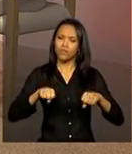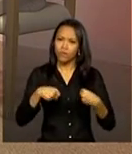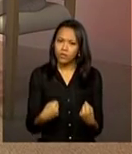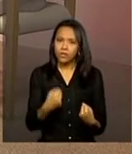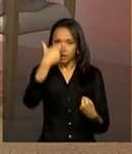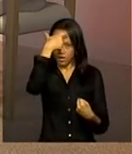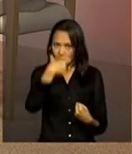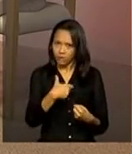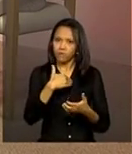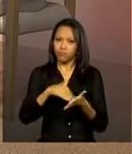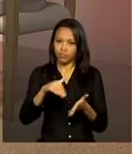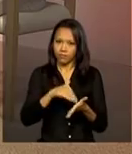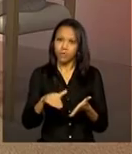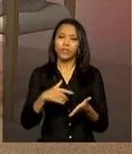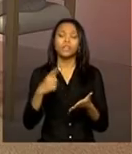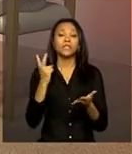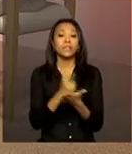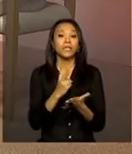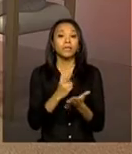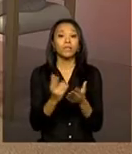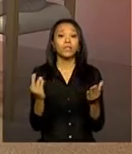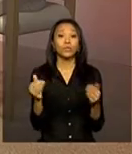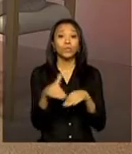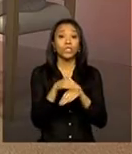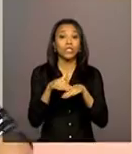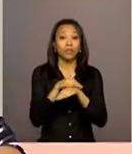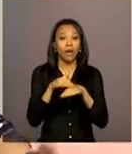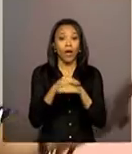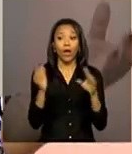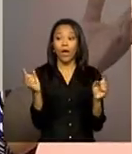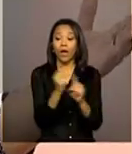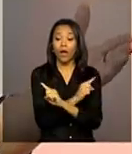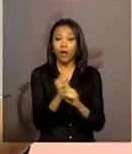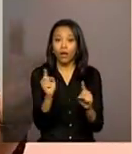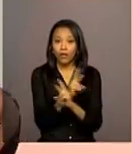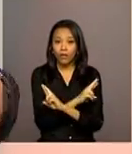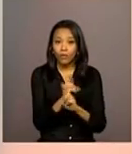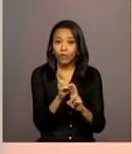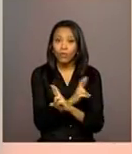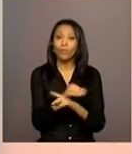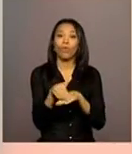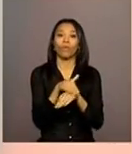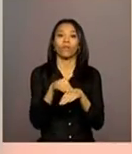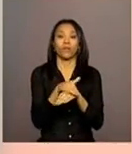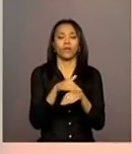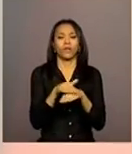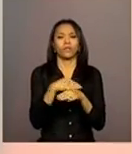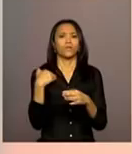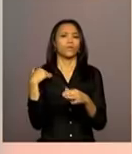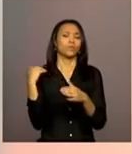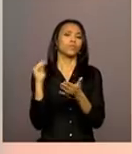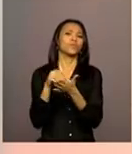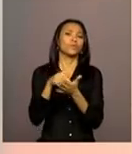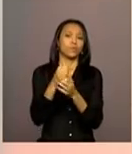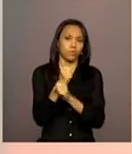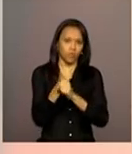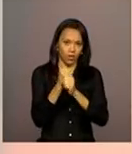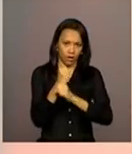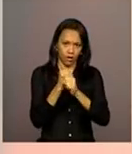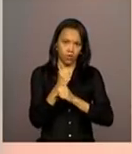de o diálogo de a conversa muitos encontros durante os dois últimos anos foram realizados em